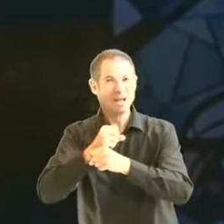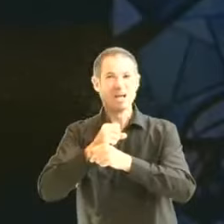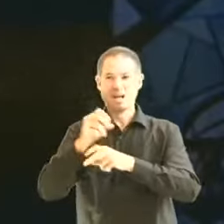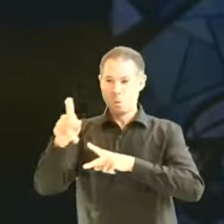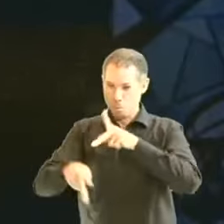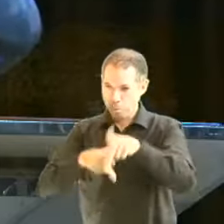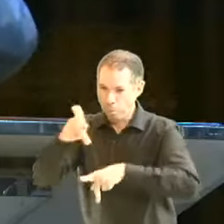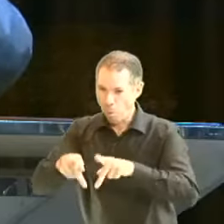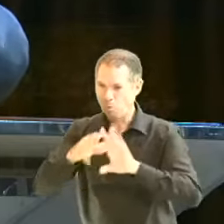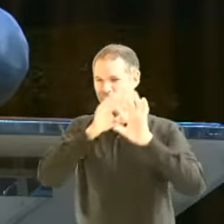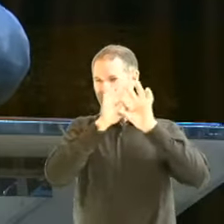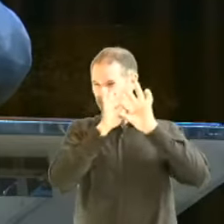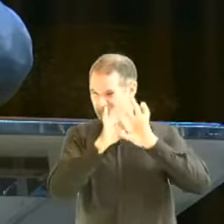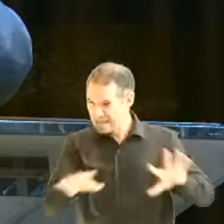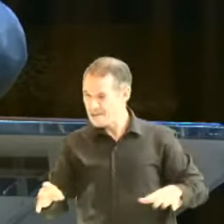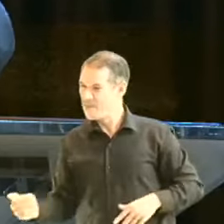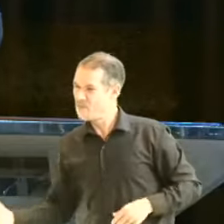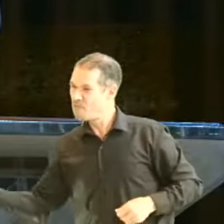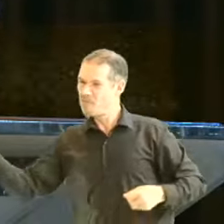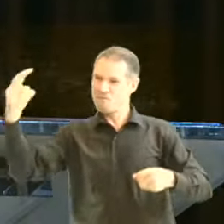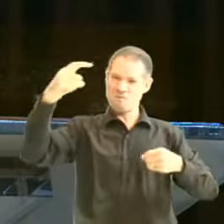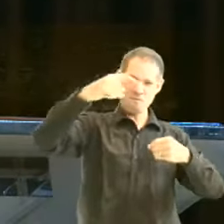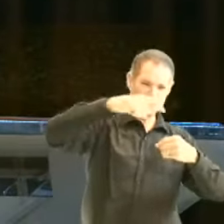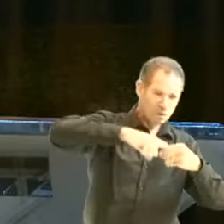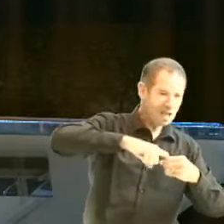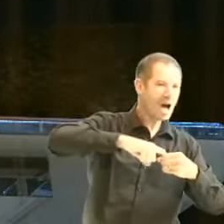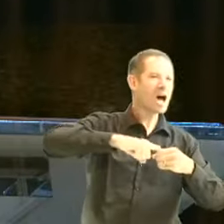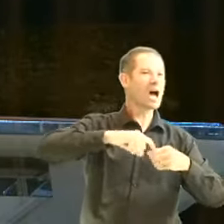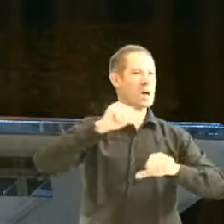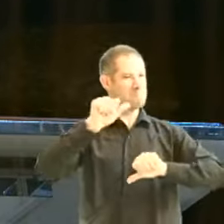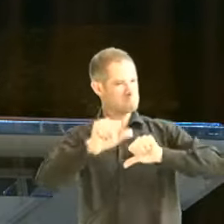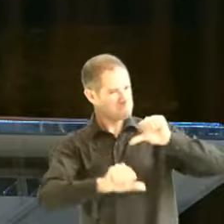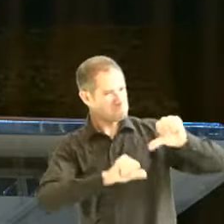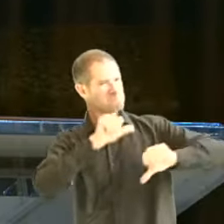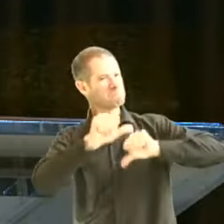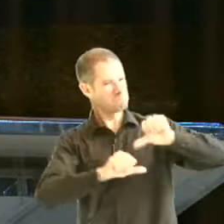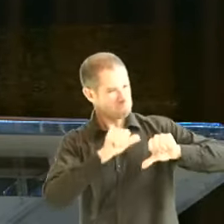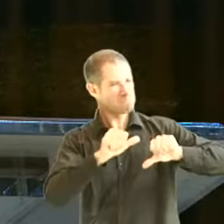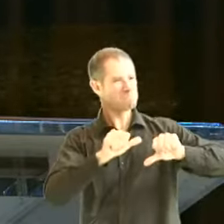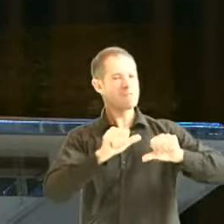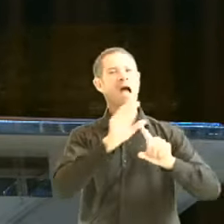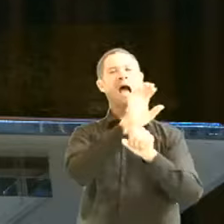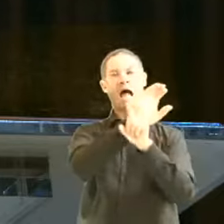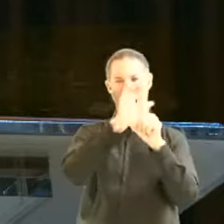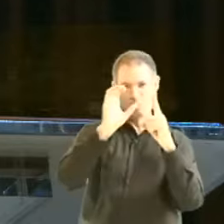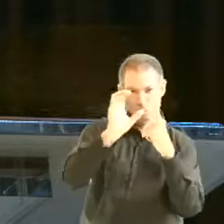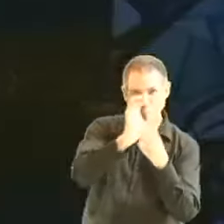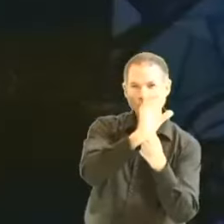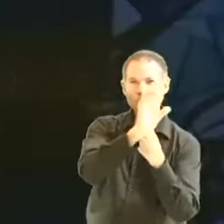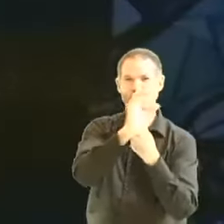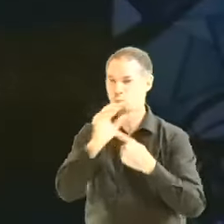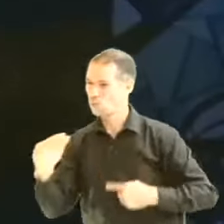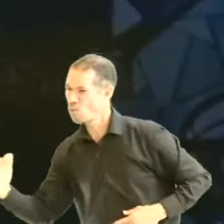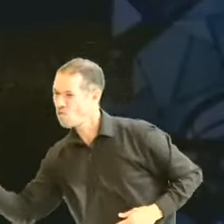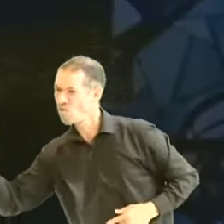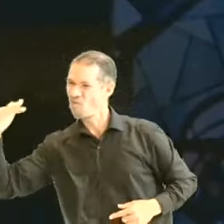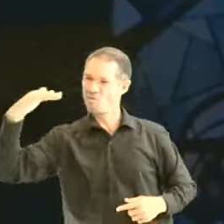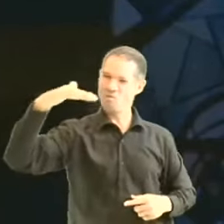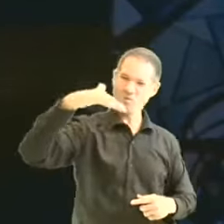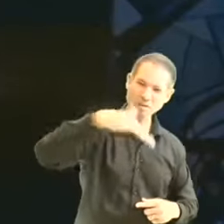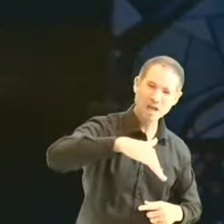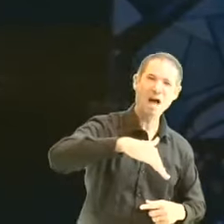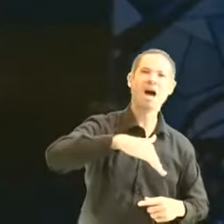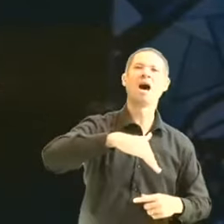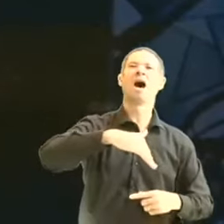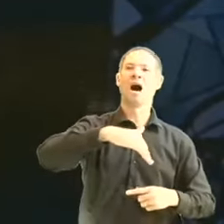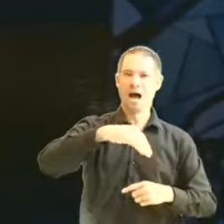povo de volta para cá. E vou restabelecer esse culto. E quando eles voltarem,